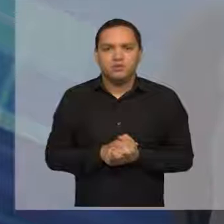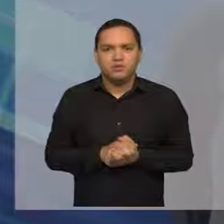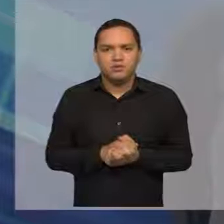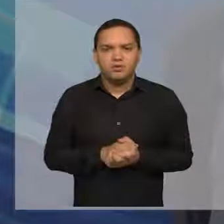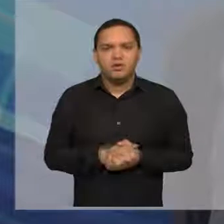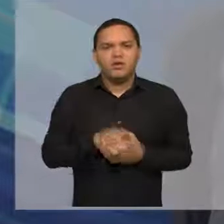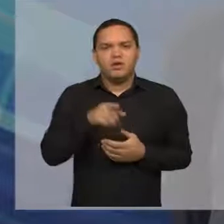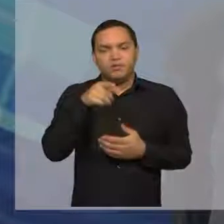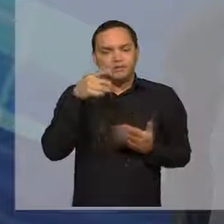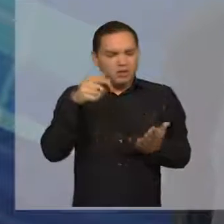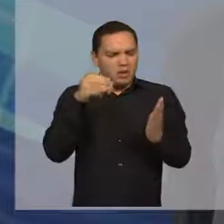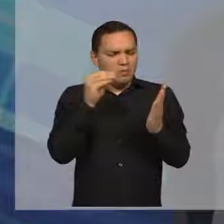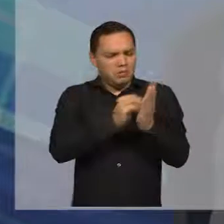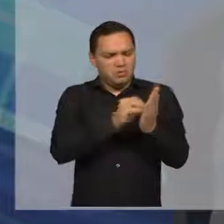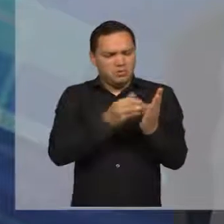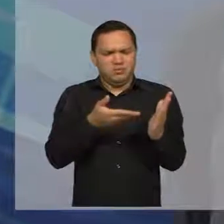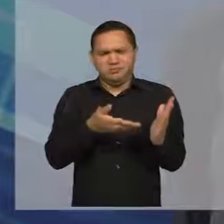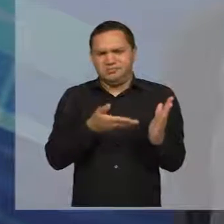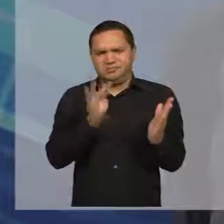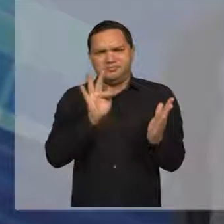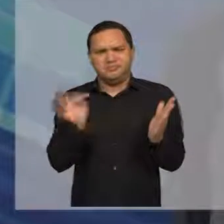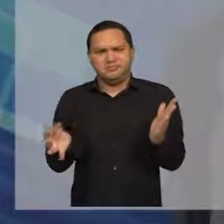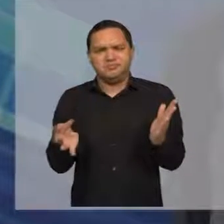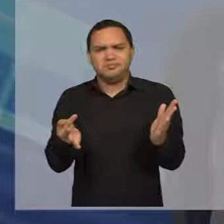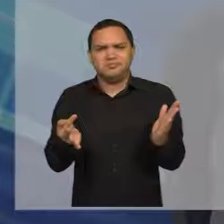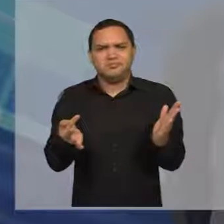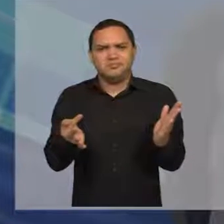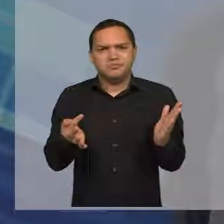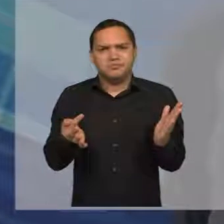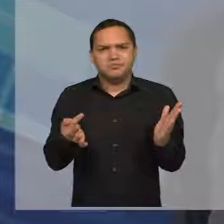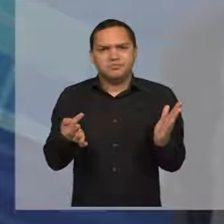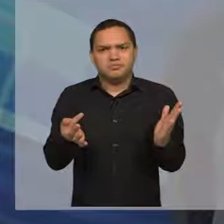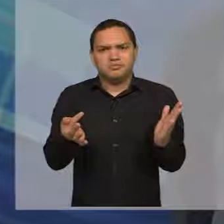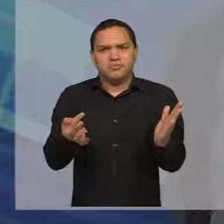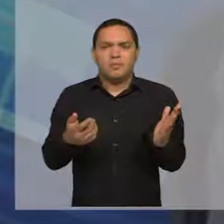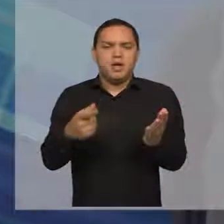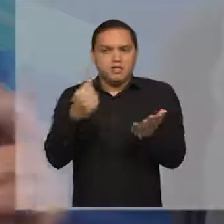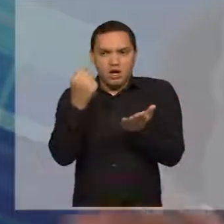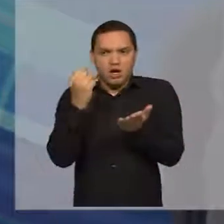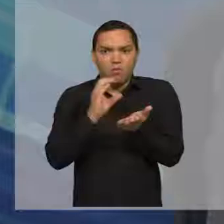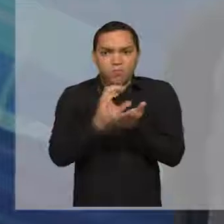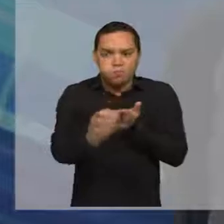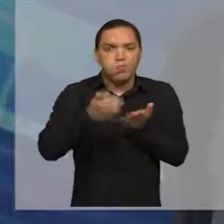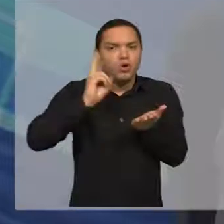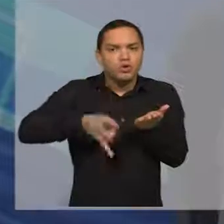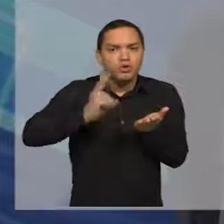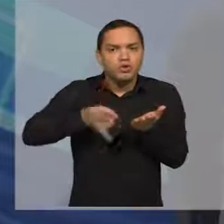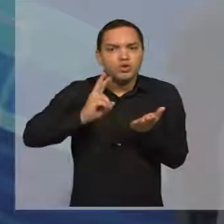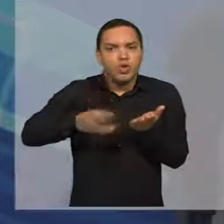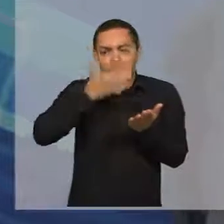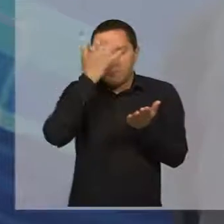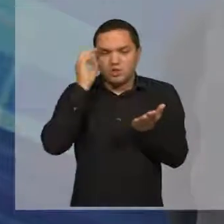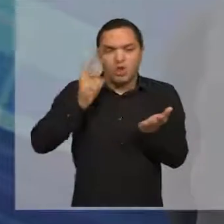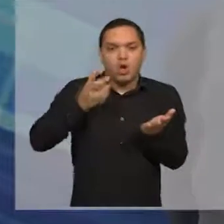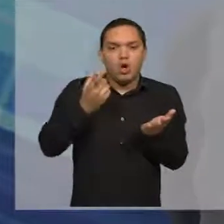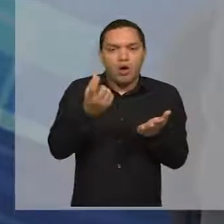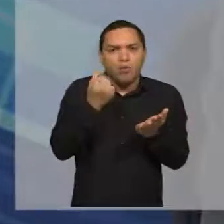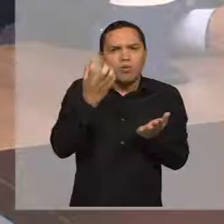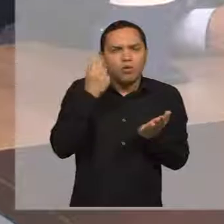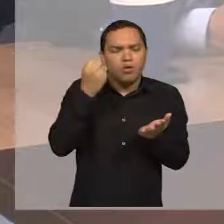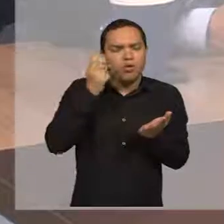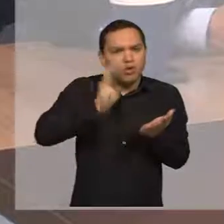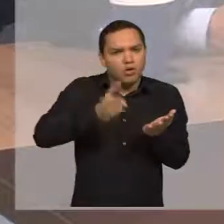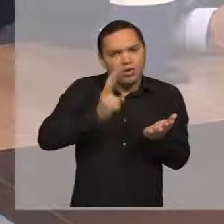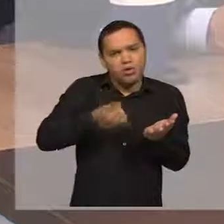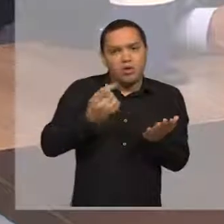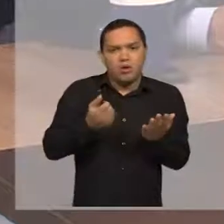colocação muito solta, quer dizer, você garantido significa dizer que você vai manter a mesma quantidade de recursos, a mesma quantidade de beneficiários da política.